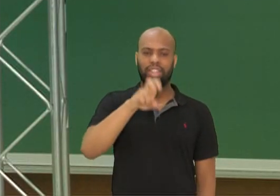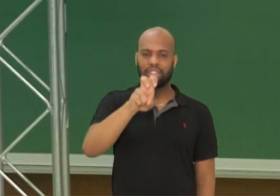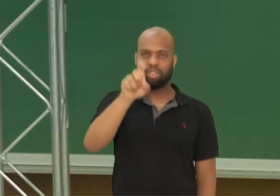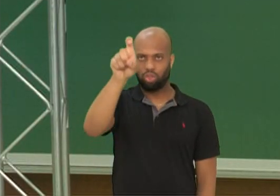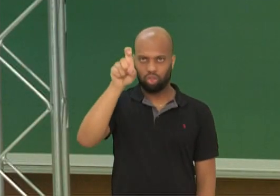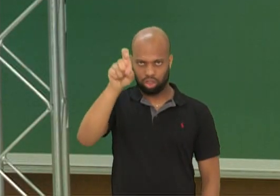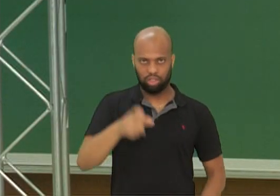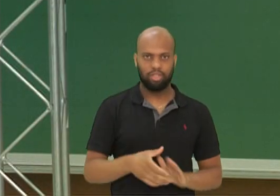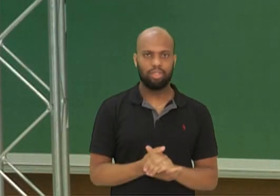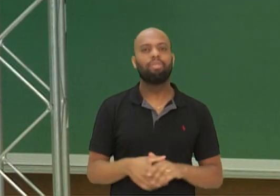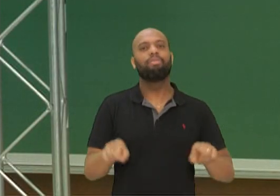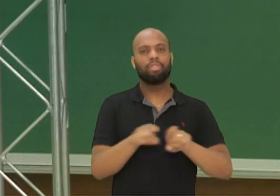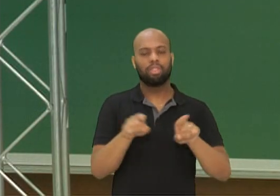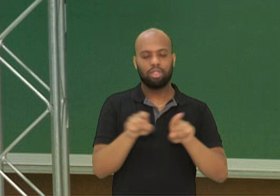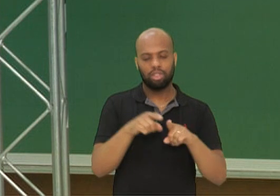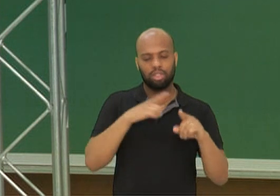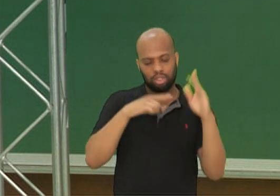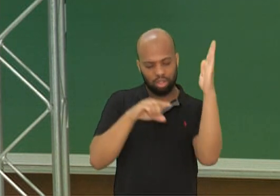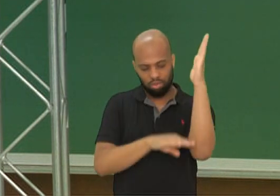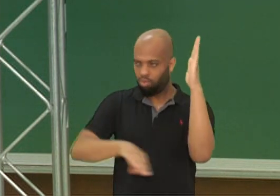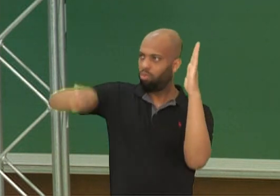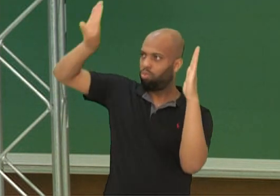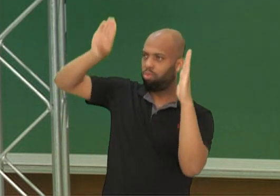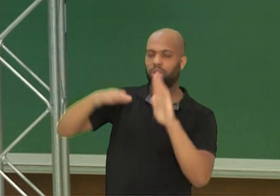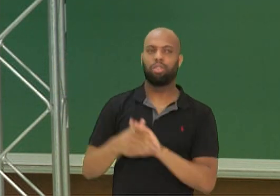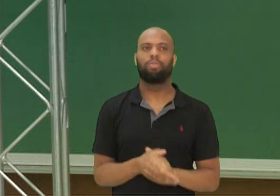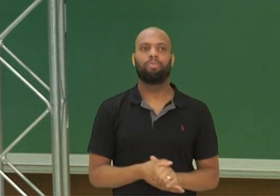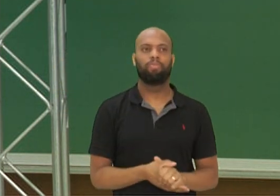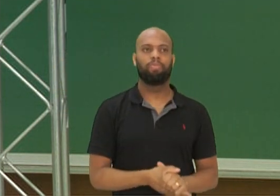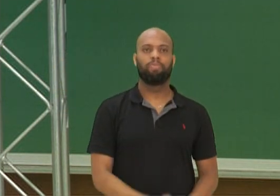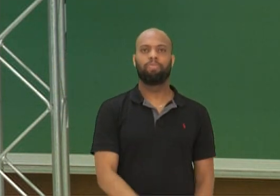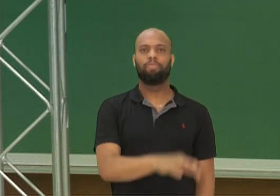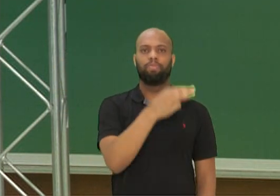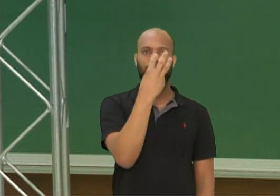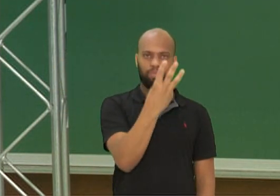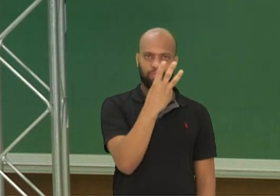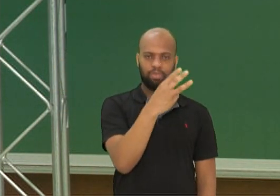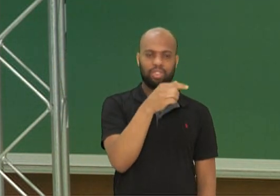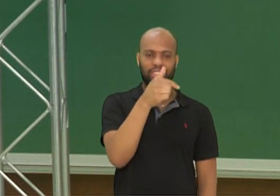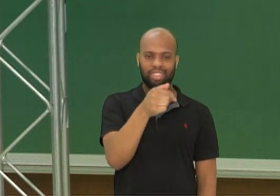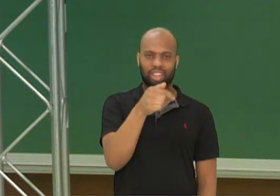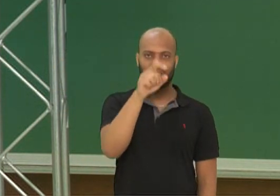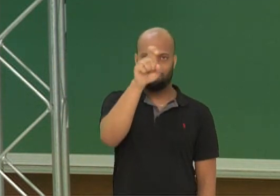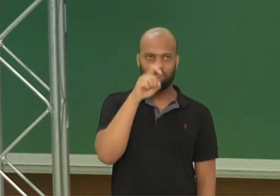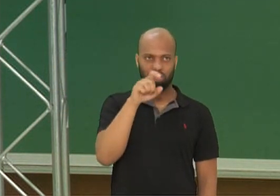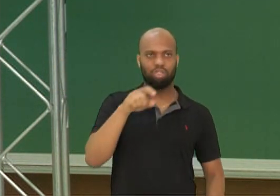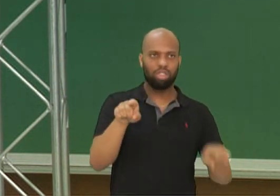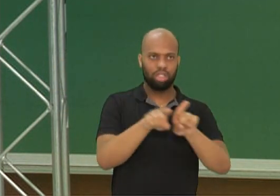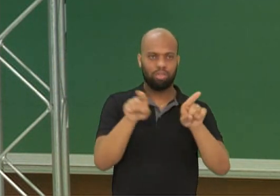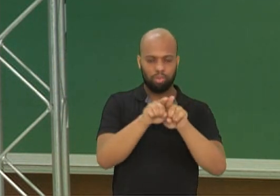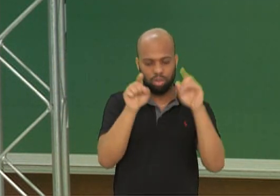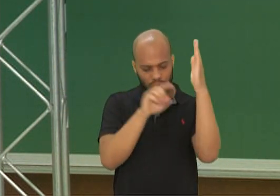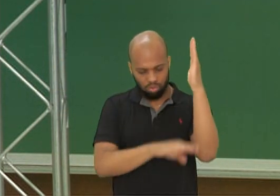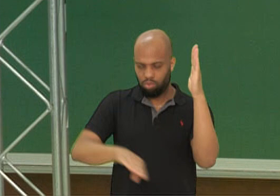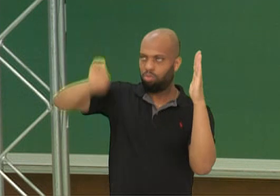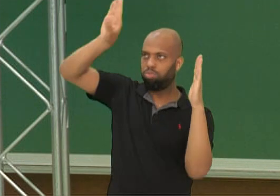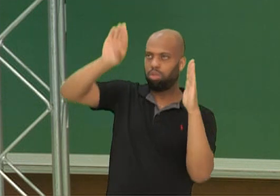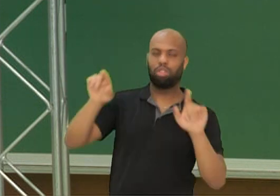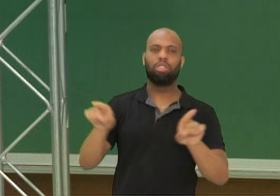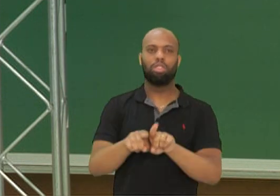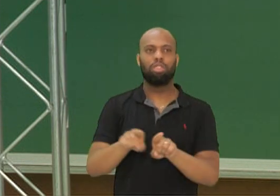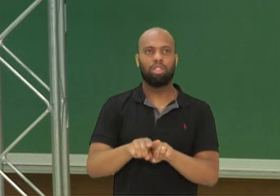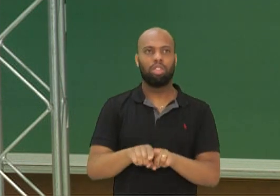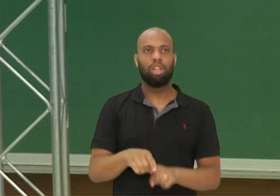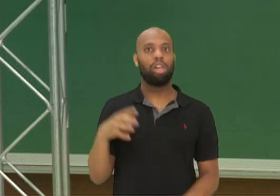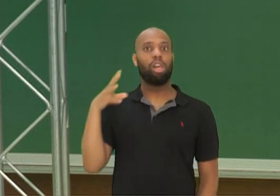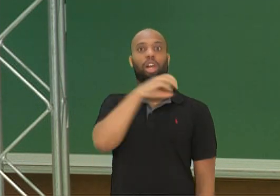a x, também crescimento exponencial. Função 3 aqui, 7 elevado a x, olha só, outro crescimento exponencial. Cresce